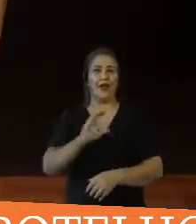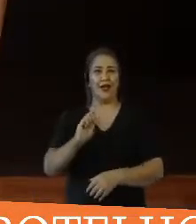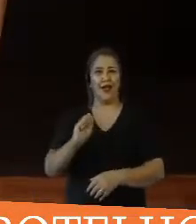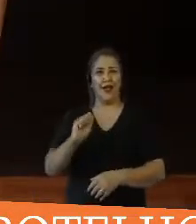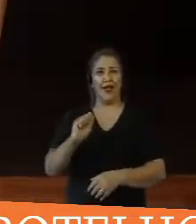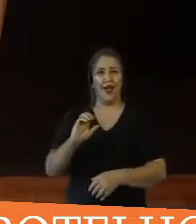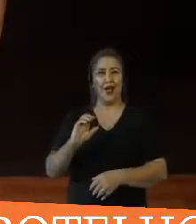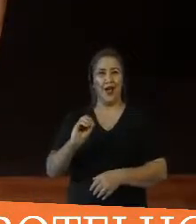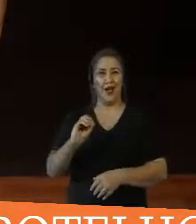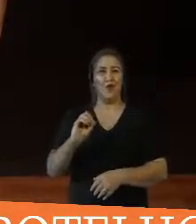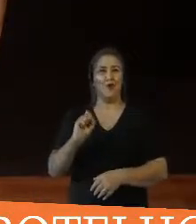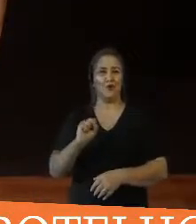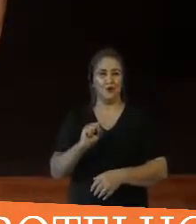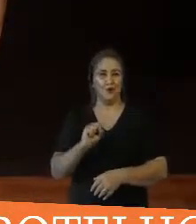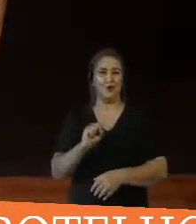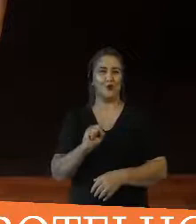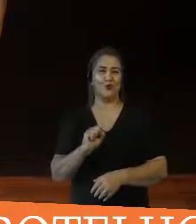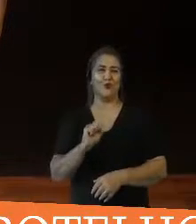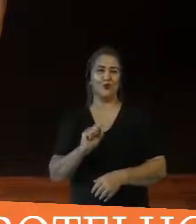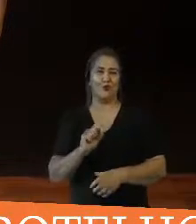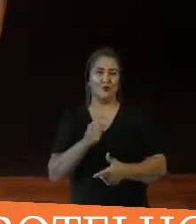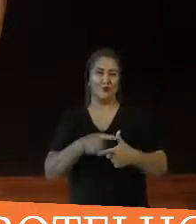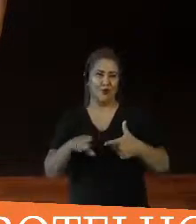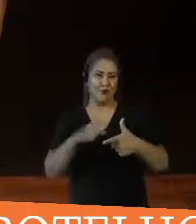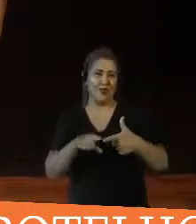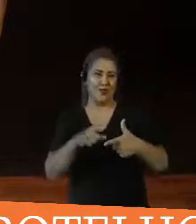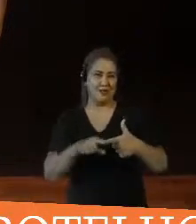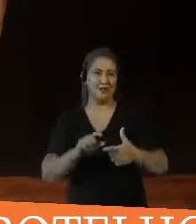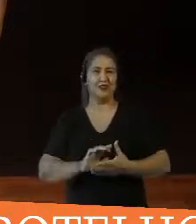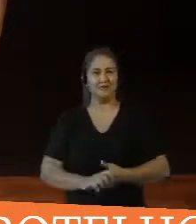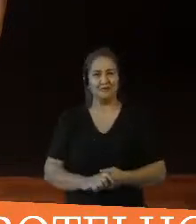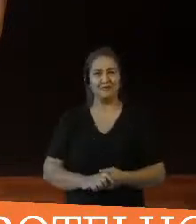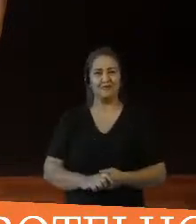que foi a construção cênica do espetáculo. Foi.